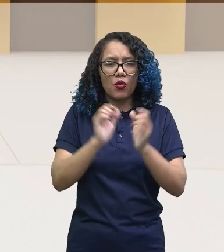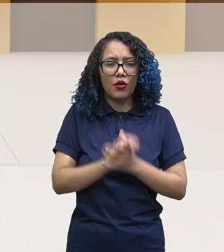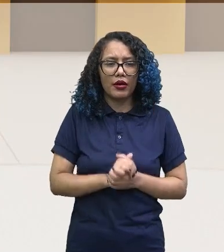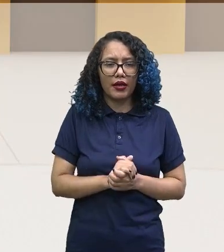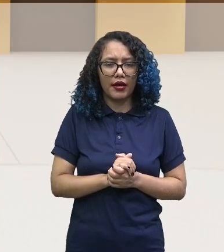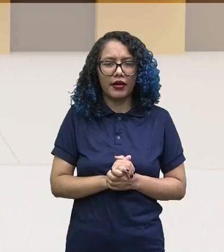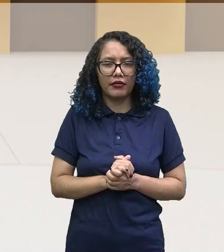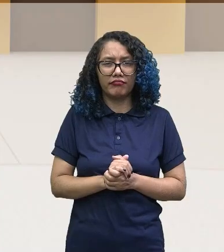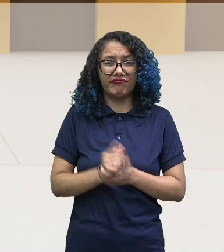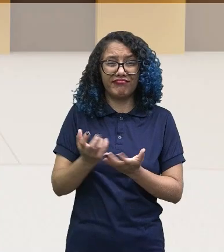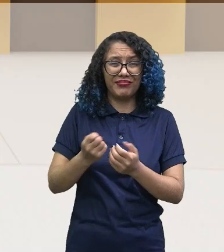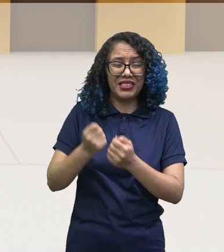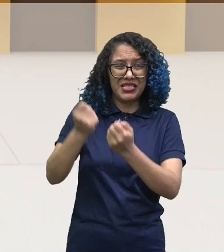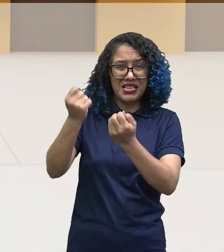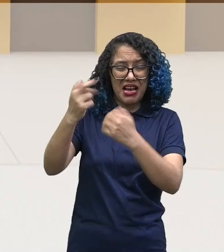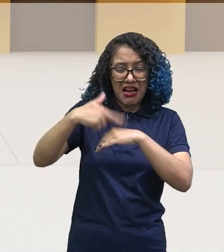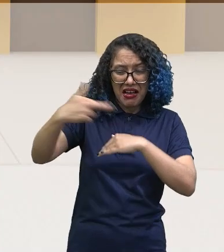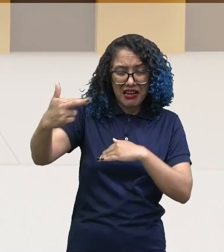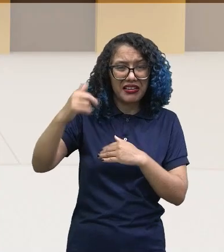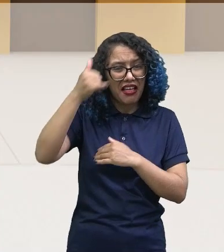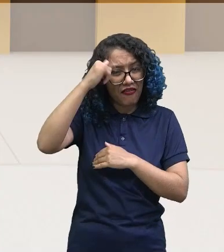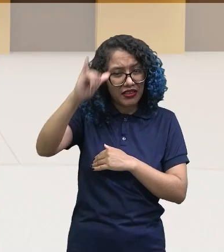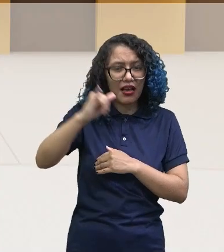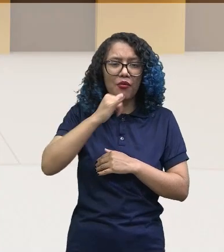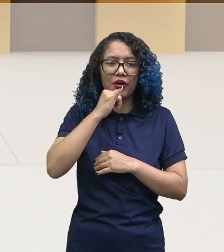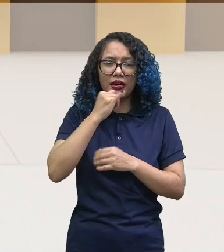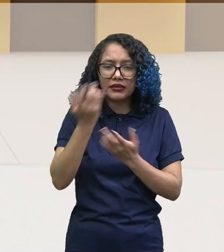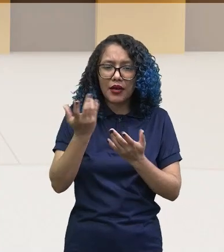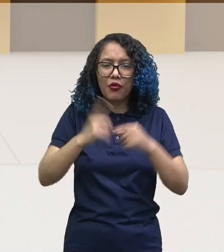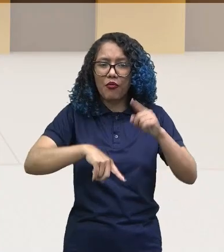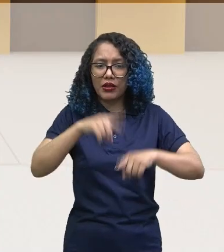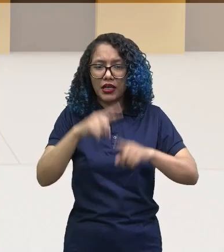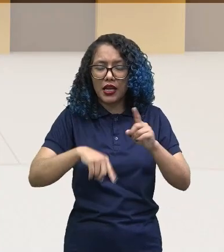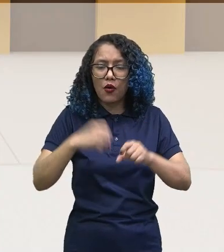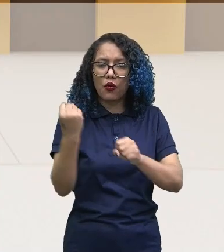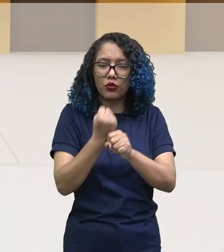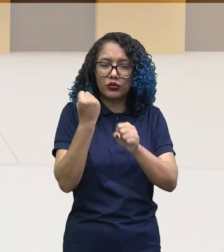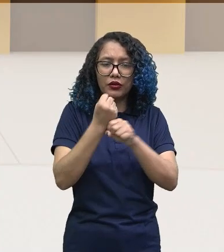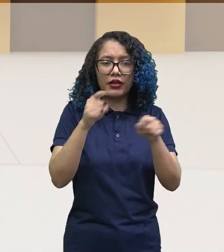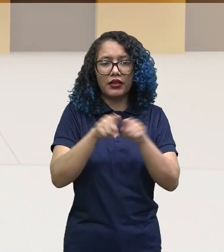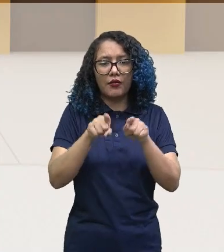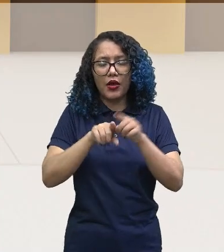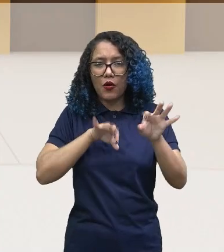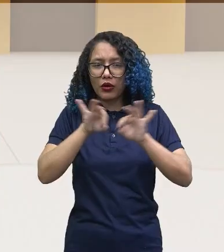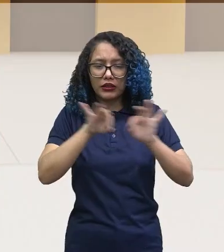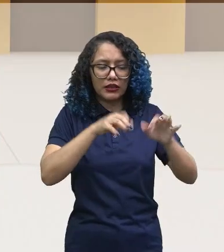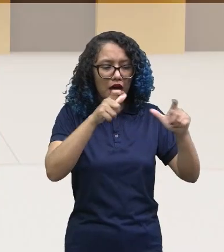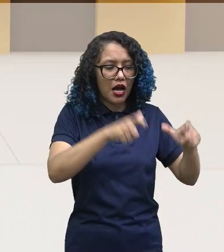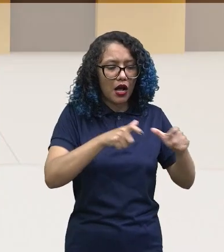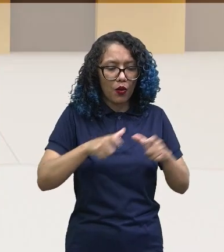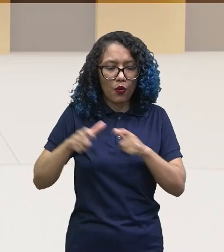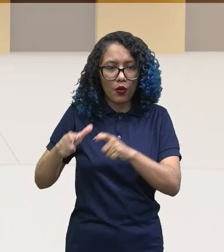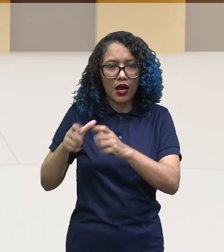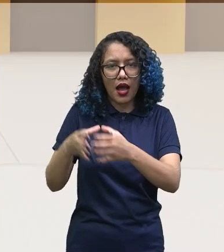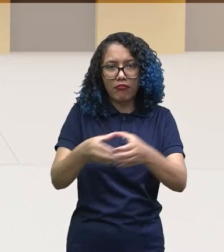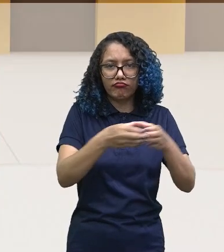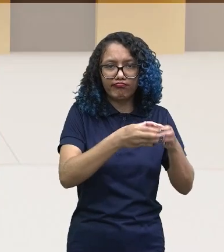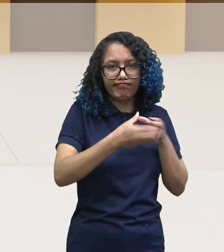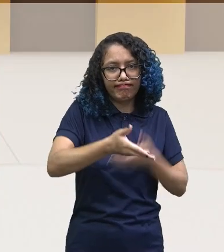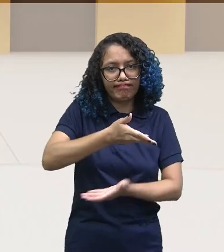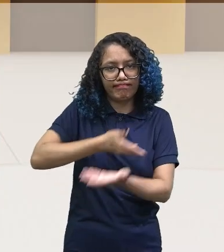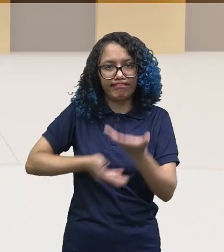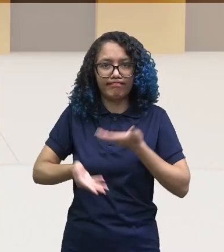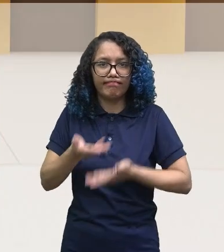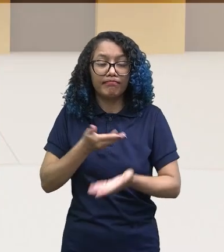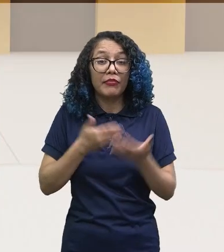escolher materiais de construção e organizar espaços de convivência. Isso mesmo. E aí a